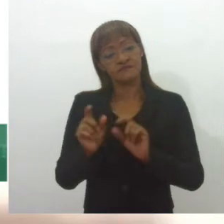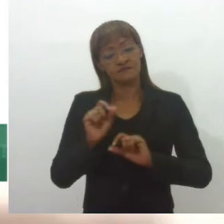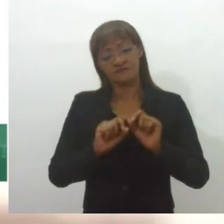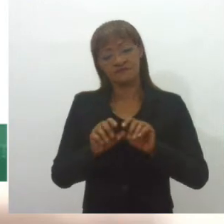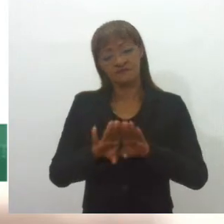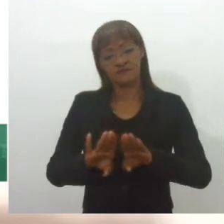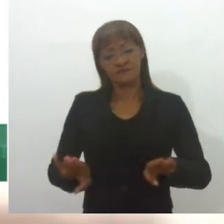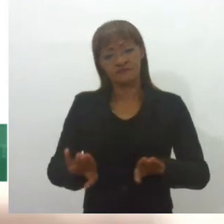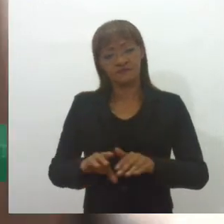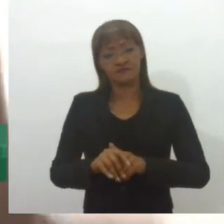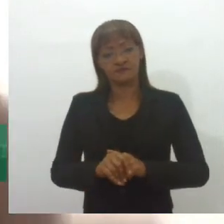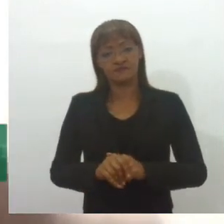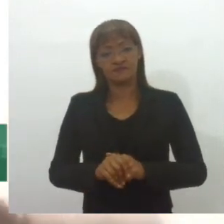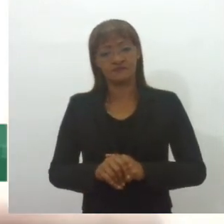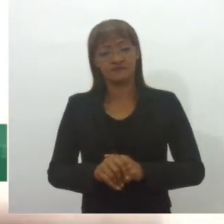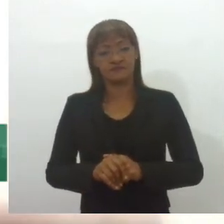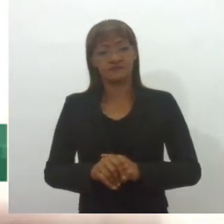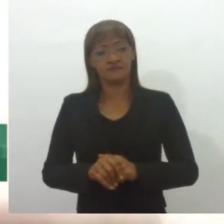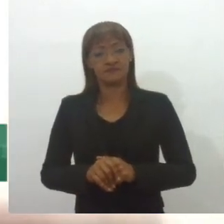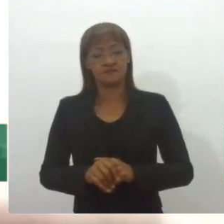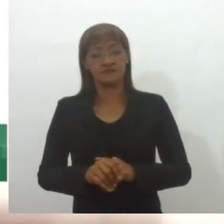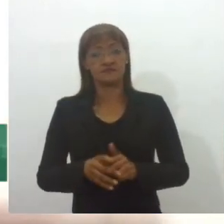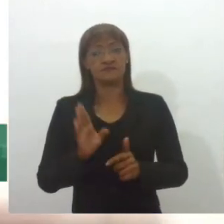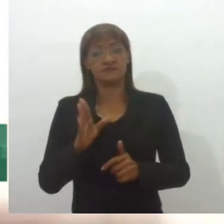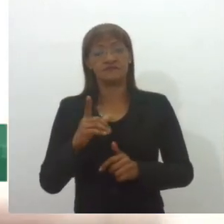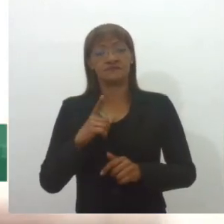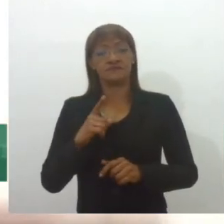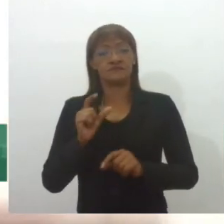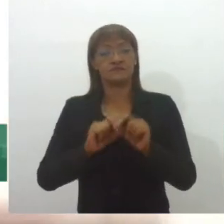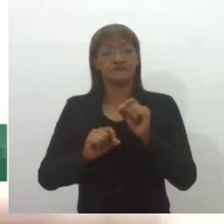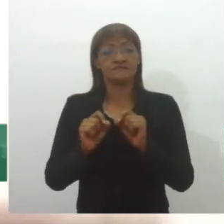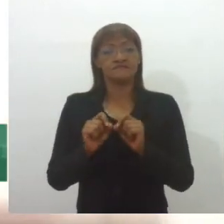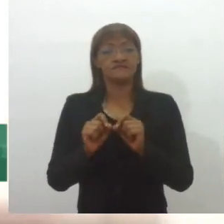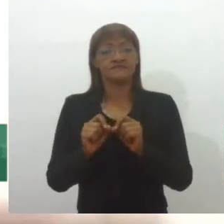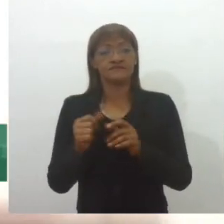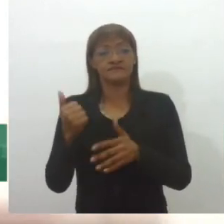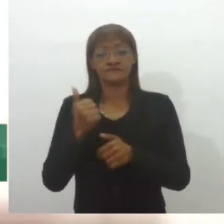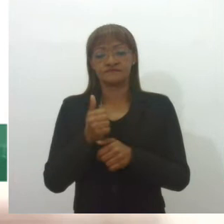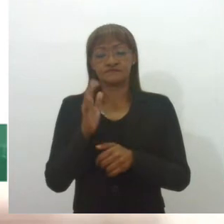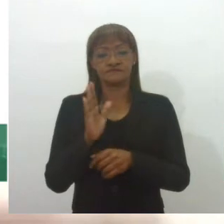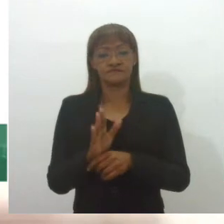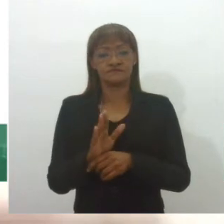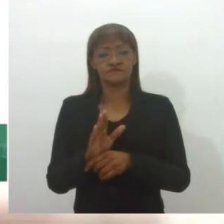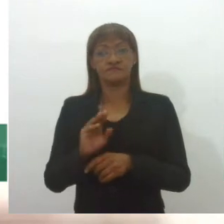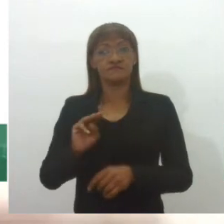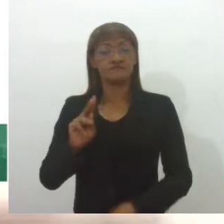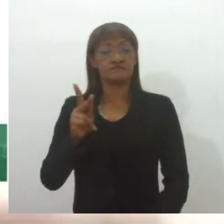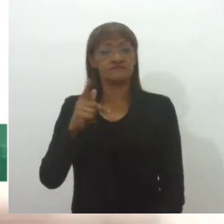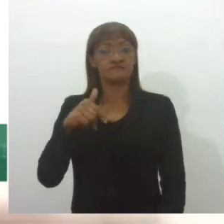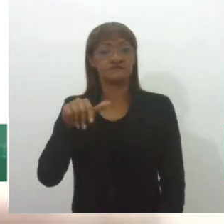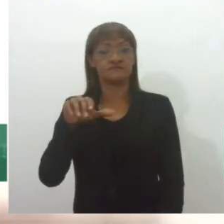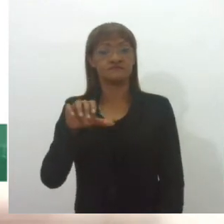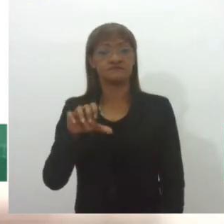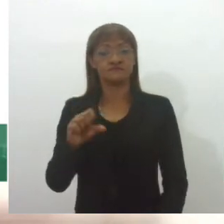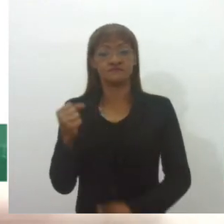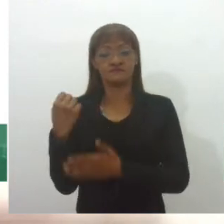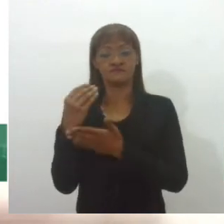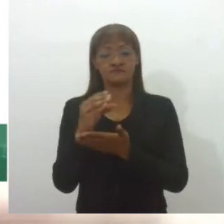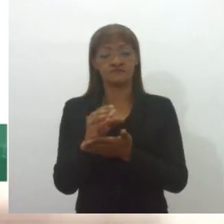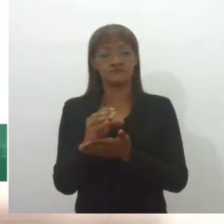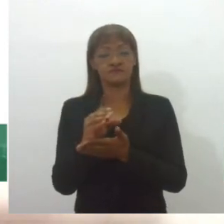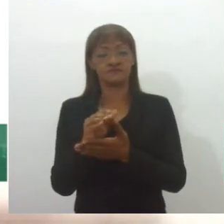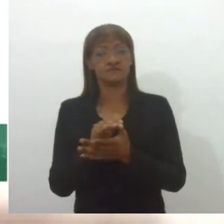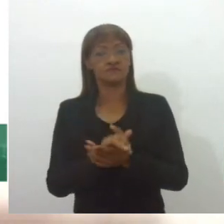ter direito a esse crédito, essa restituição bilionária, né? E elas poderiam